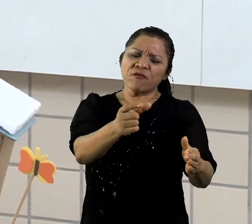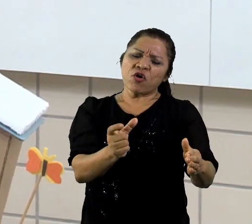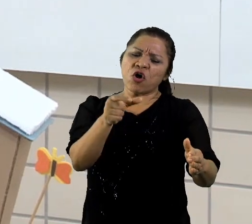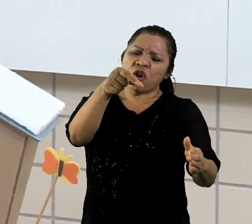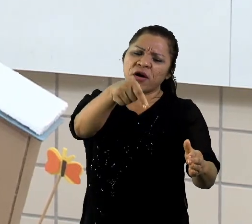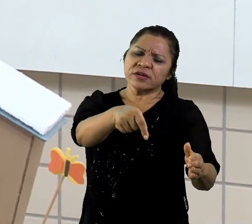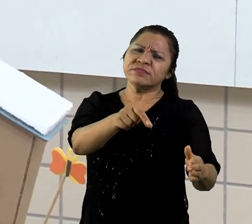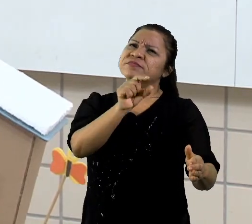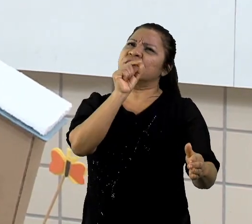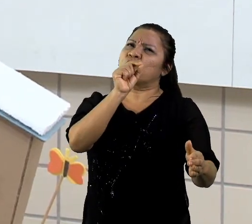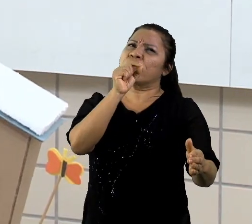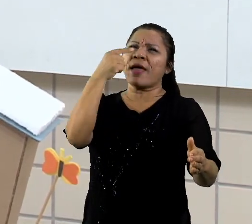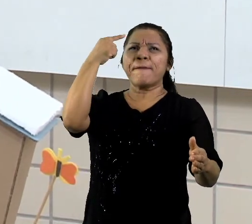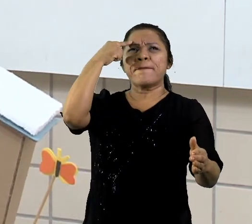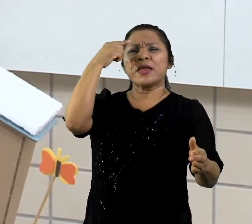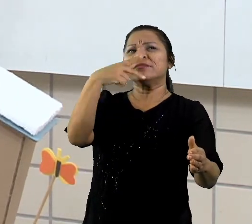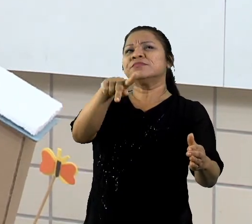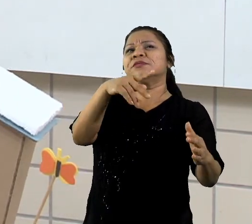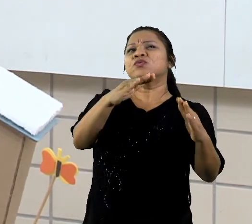cima da mesa.